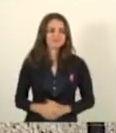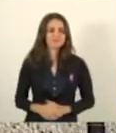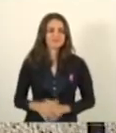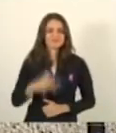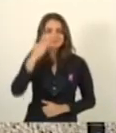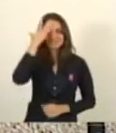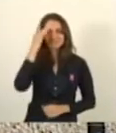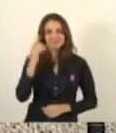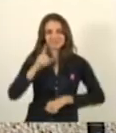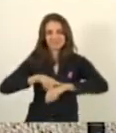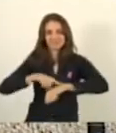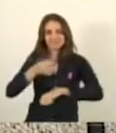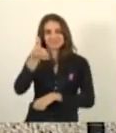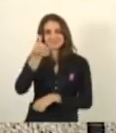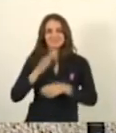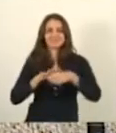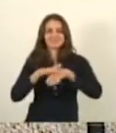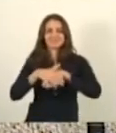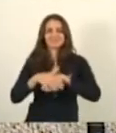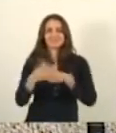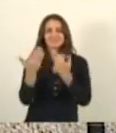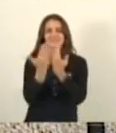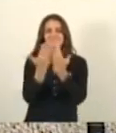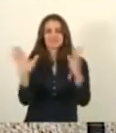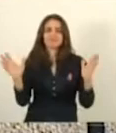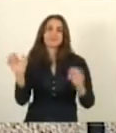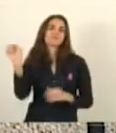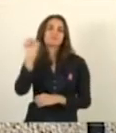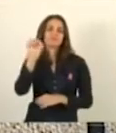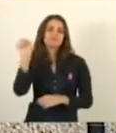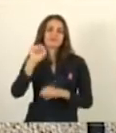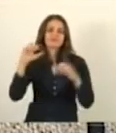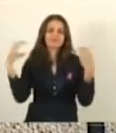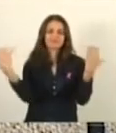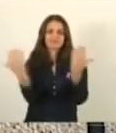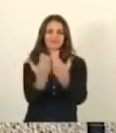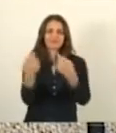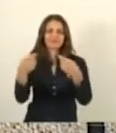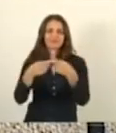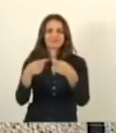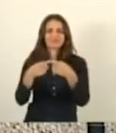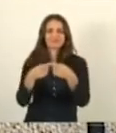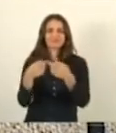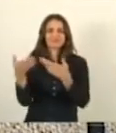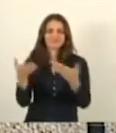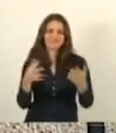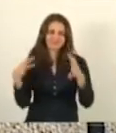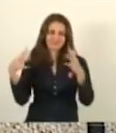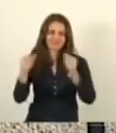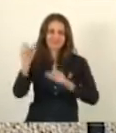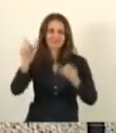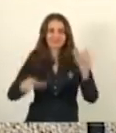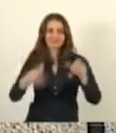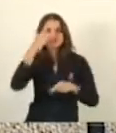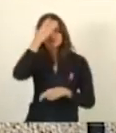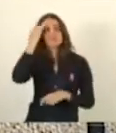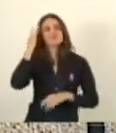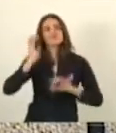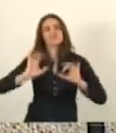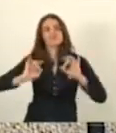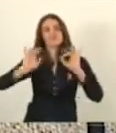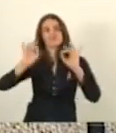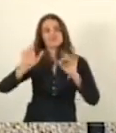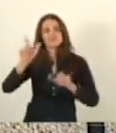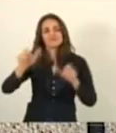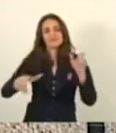Amanhã, às 18 horas, é a abertura do 8º Congresso Médico Jurídico. Eu convido a todos, especialmente meus